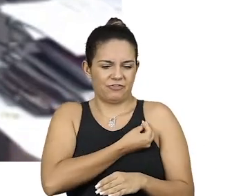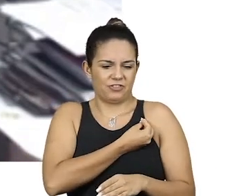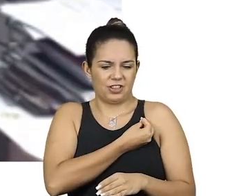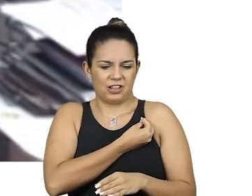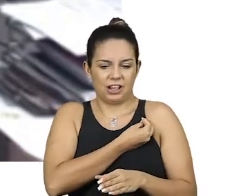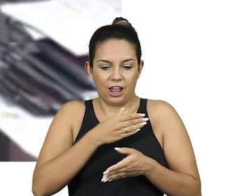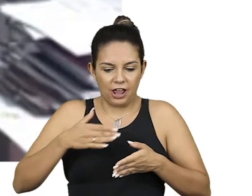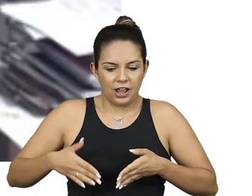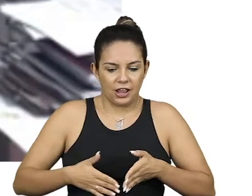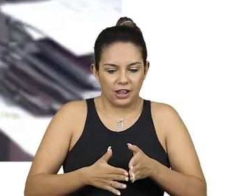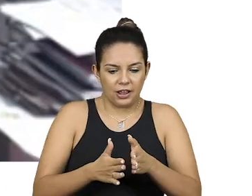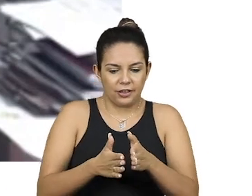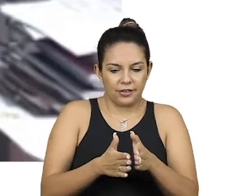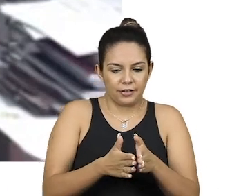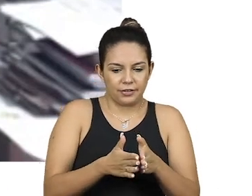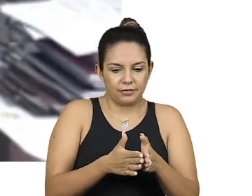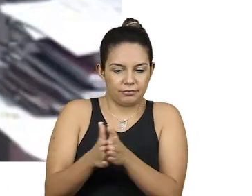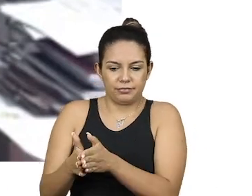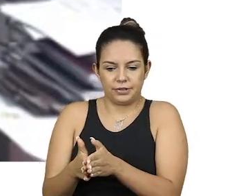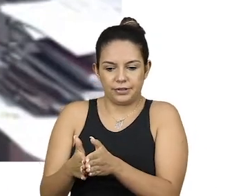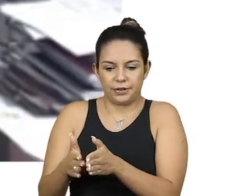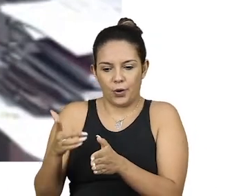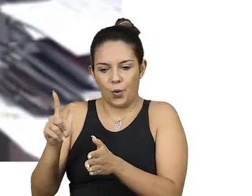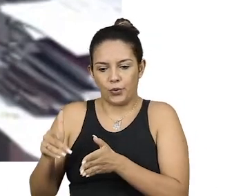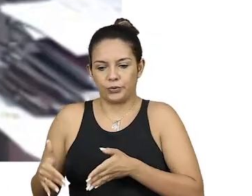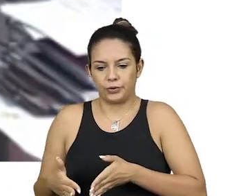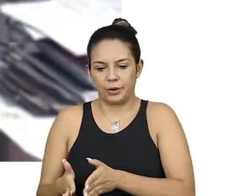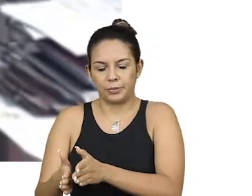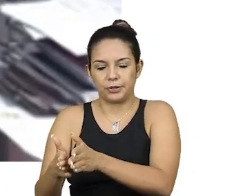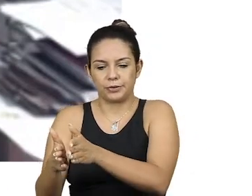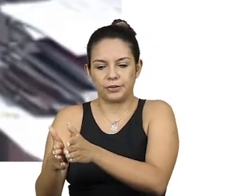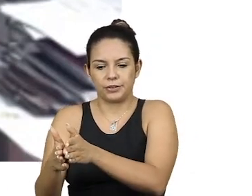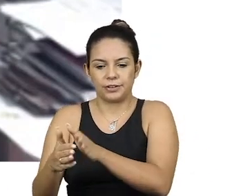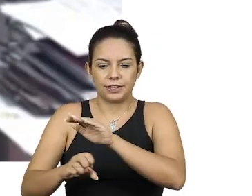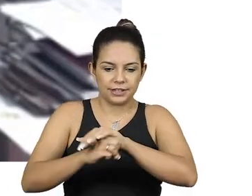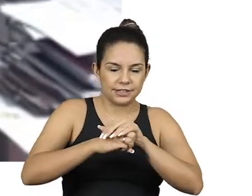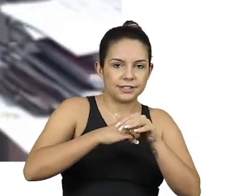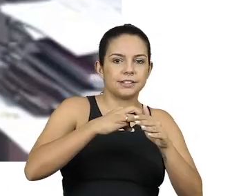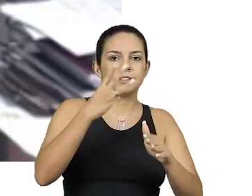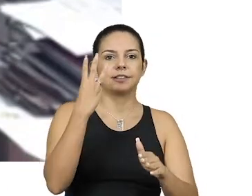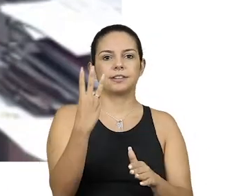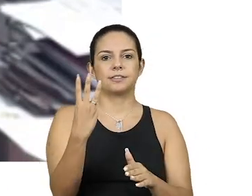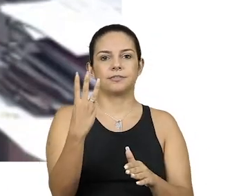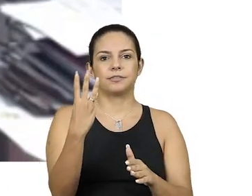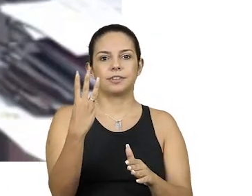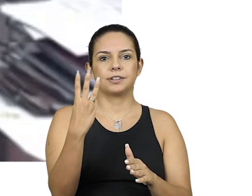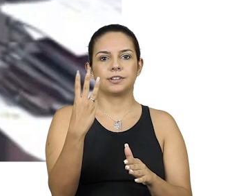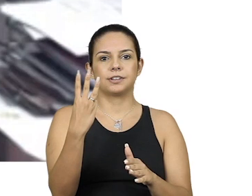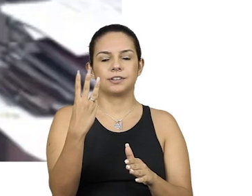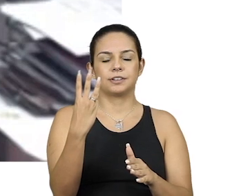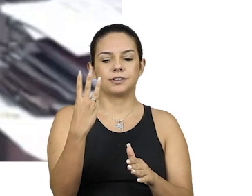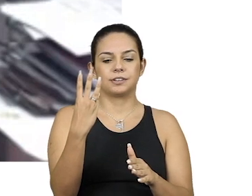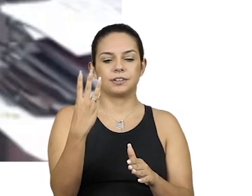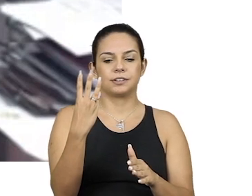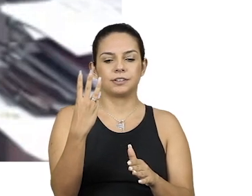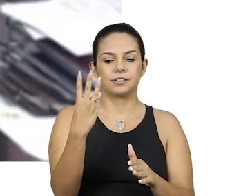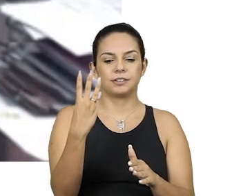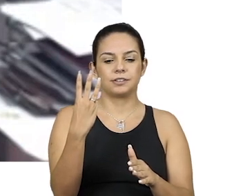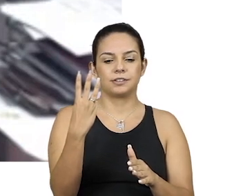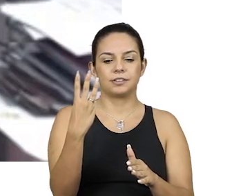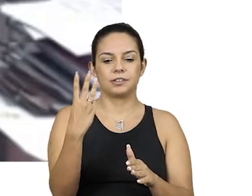tirada do trilho em que seguia e posta em outro. 3 vezes me